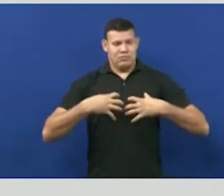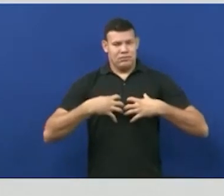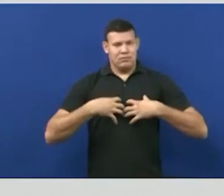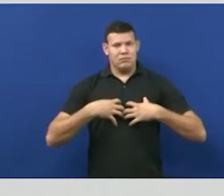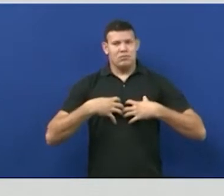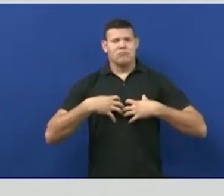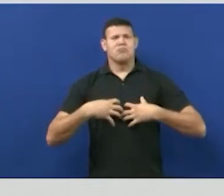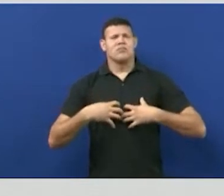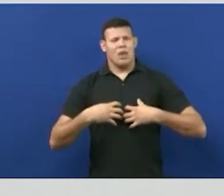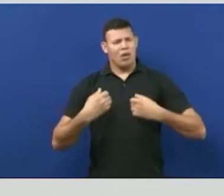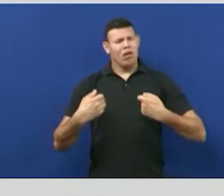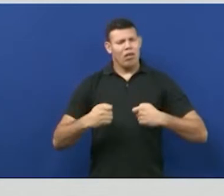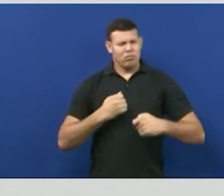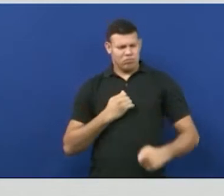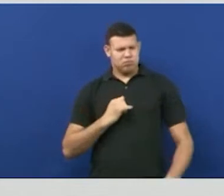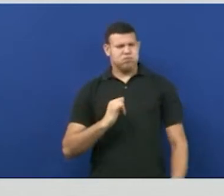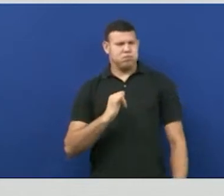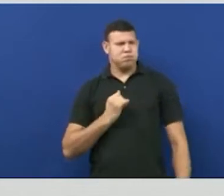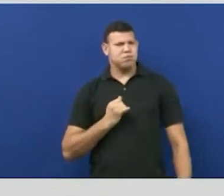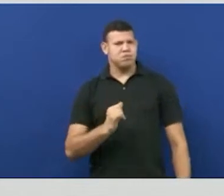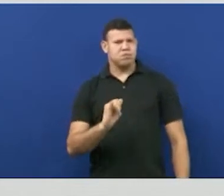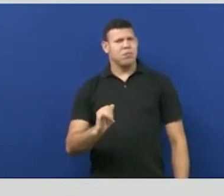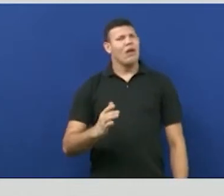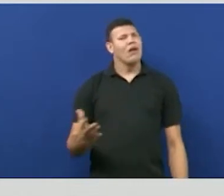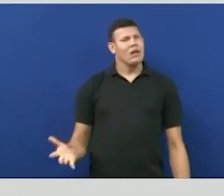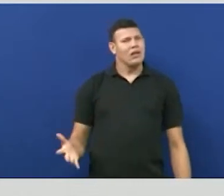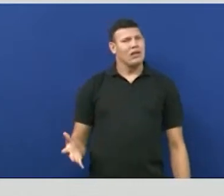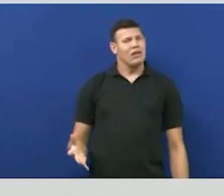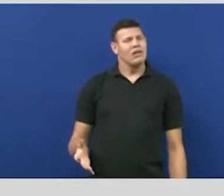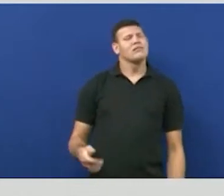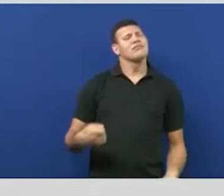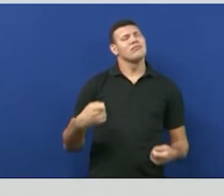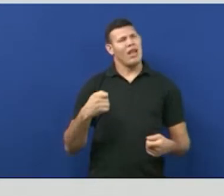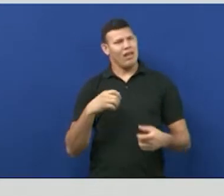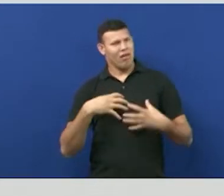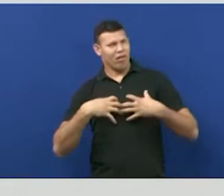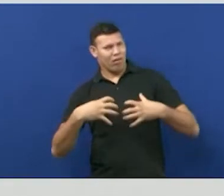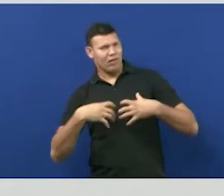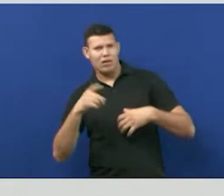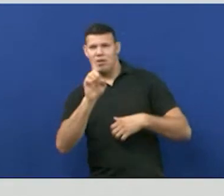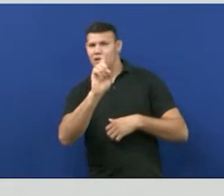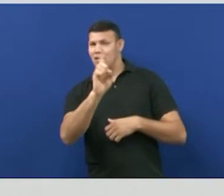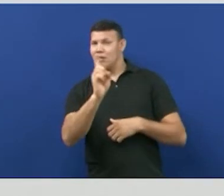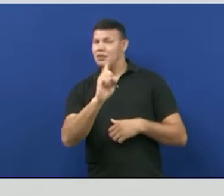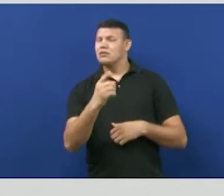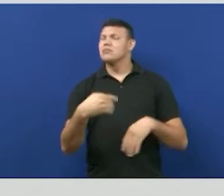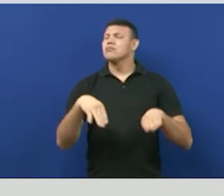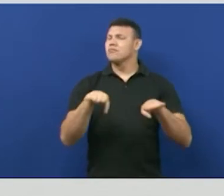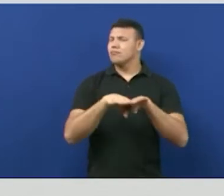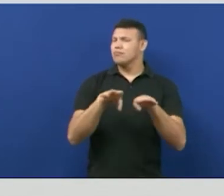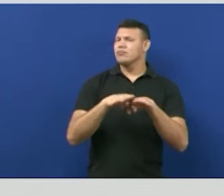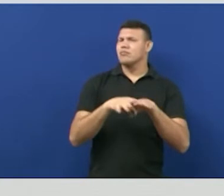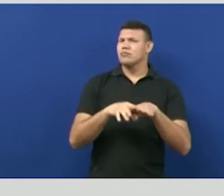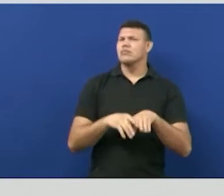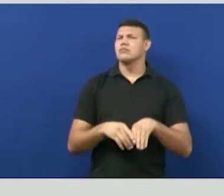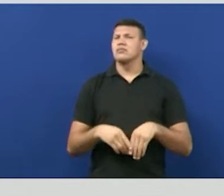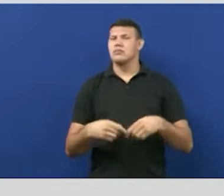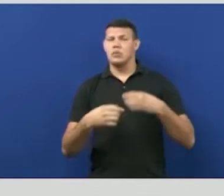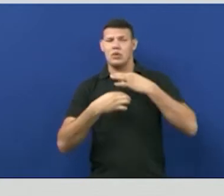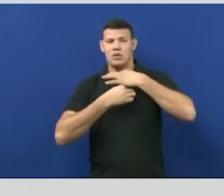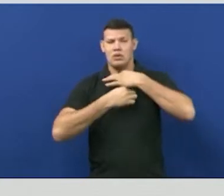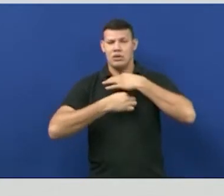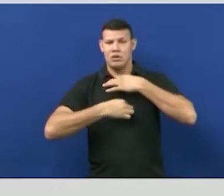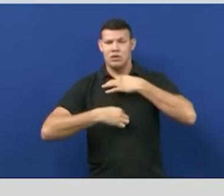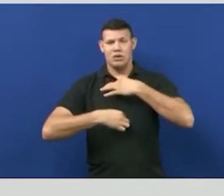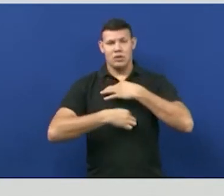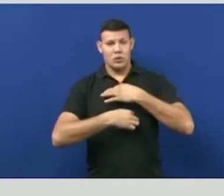dar energia para o nosso corpo. Não só a respiração, como o sistema digestório também. Nós precisamos da energia dos